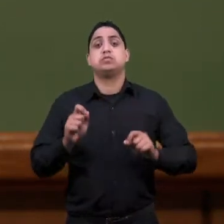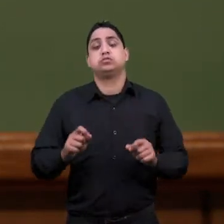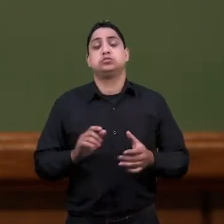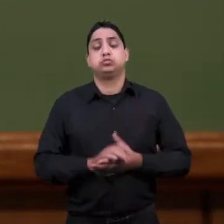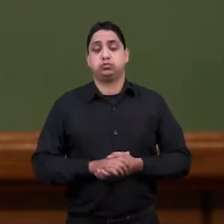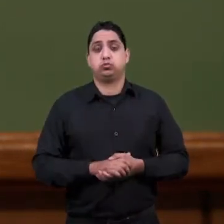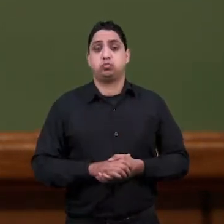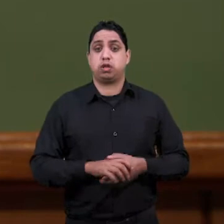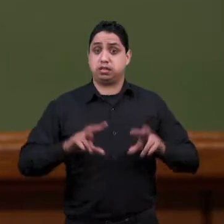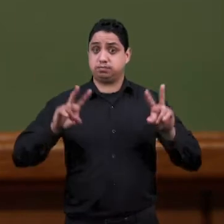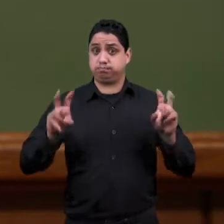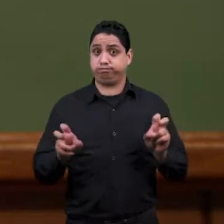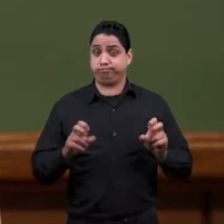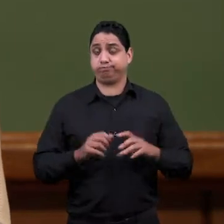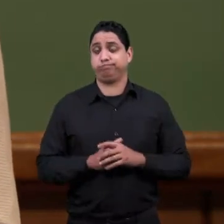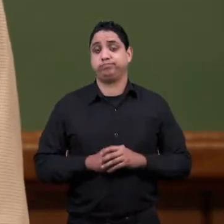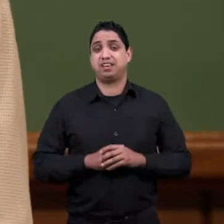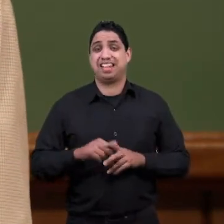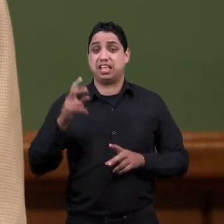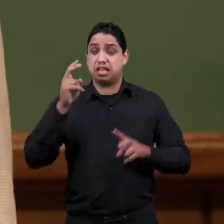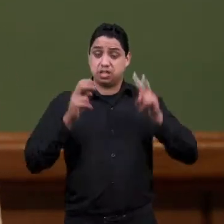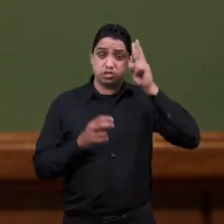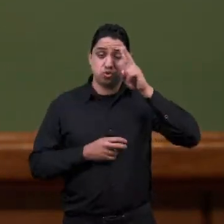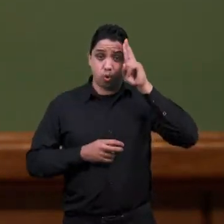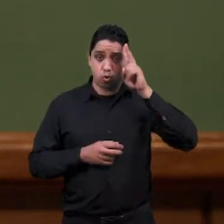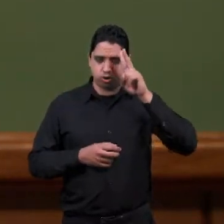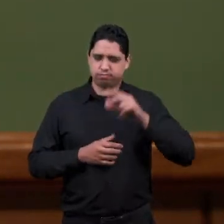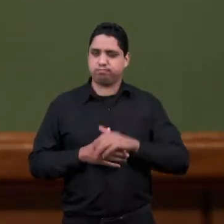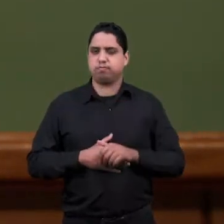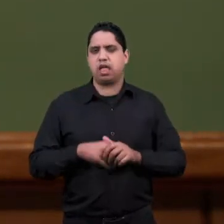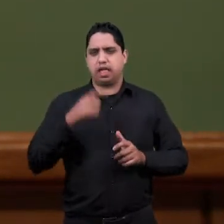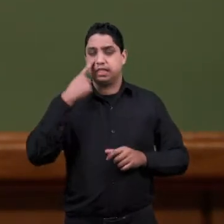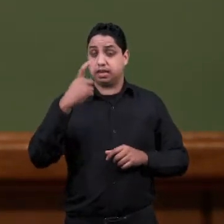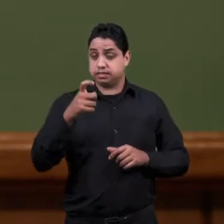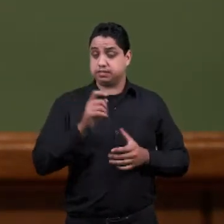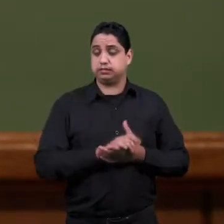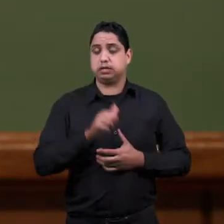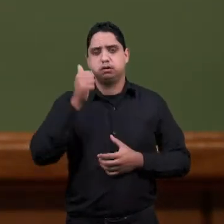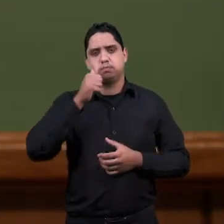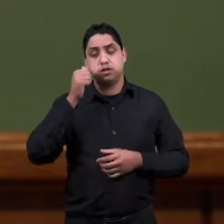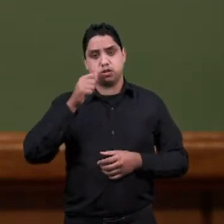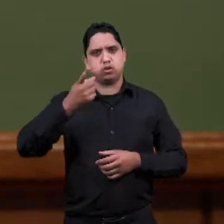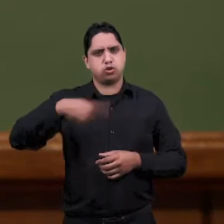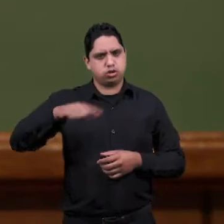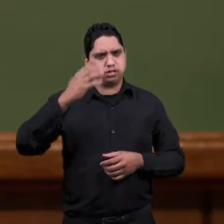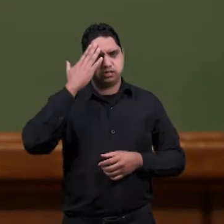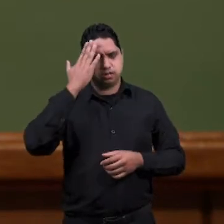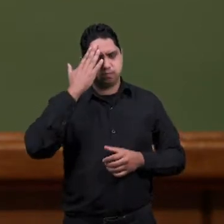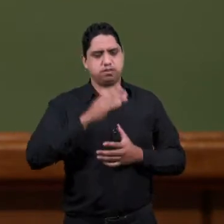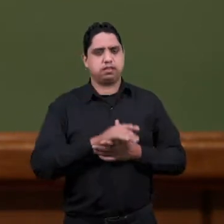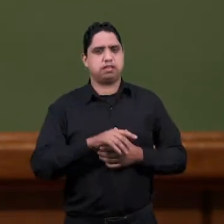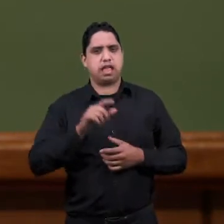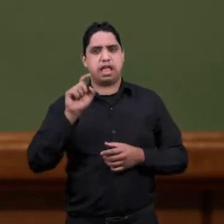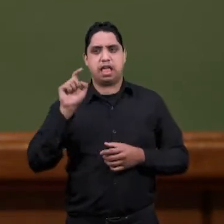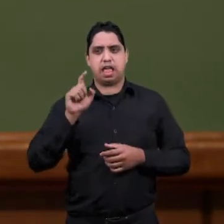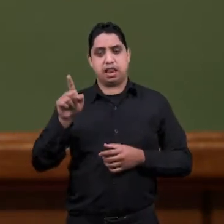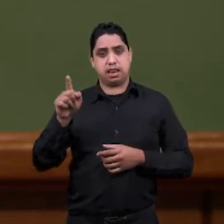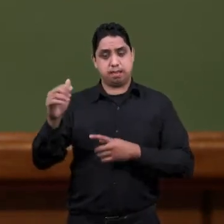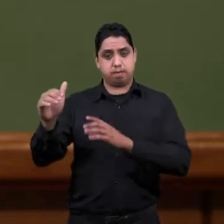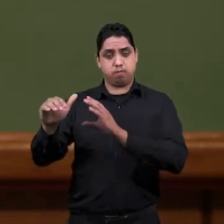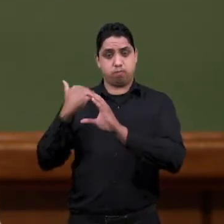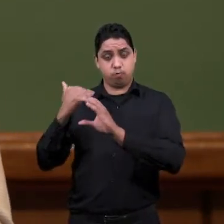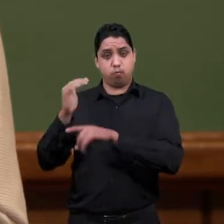uma colocação sobre o aspecto histórico. Interessante, irmã. Nós sabemos que a irmã enviou também